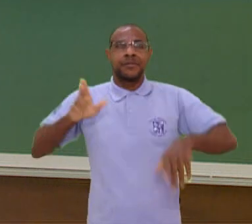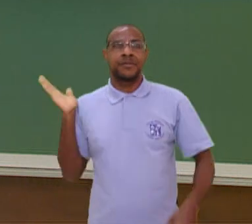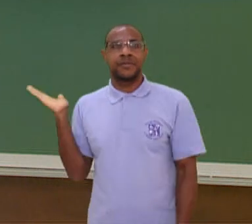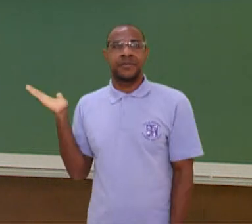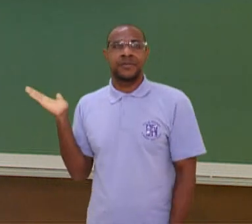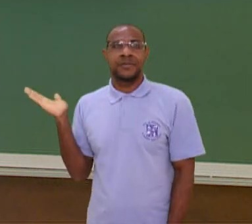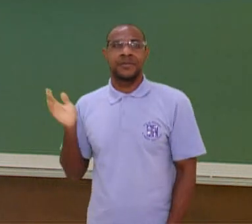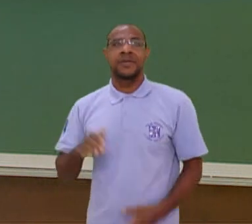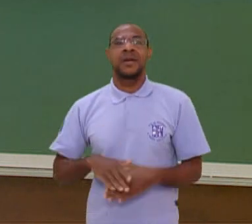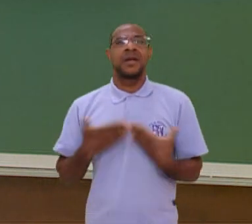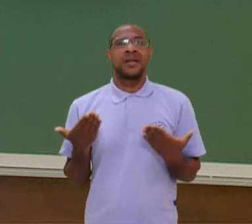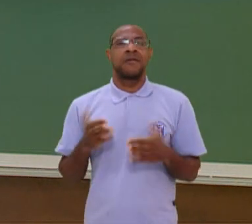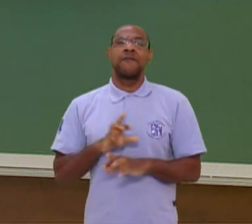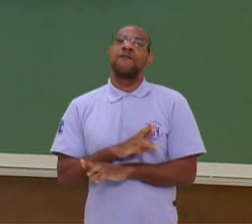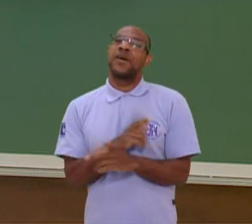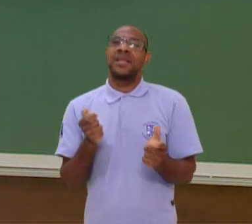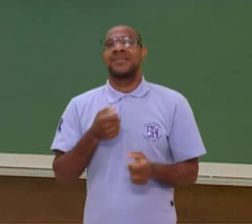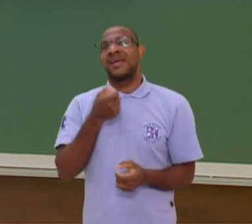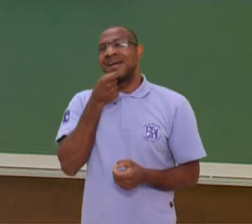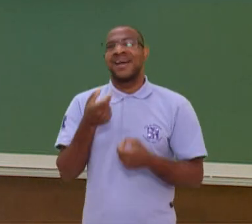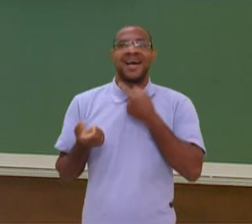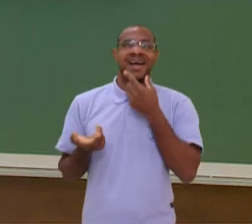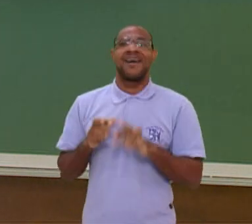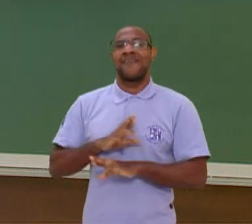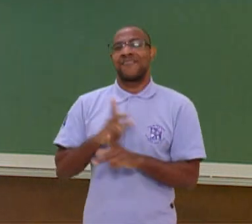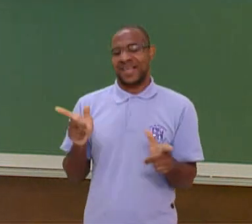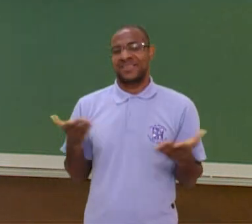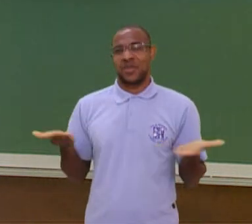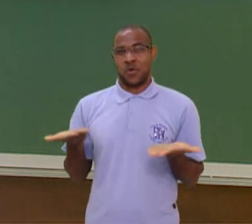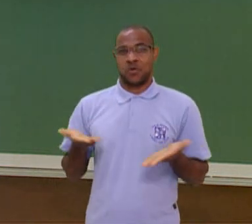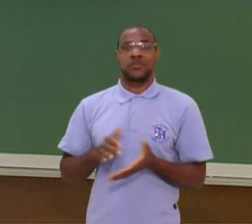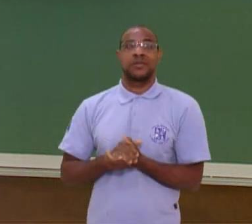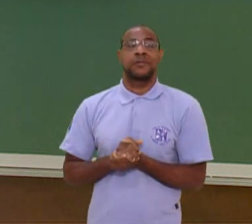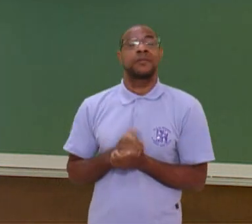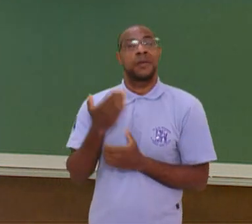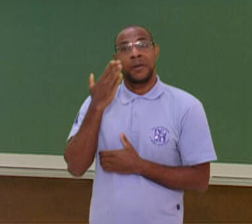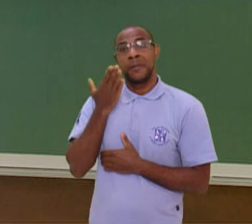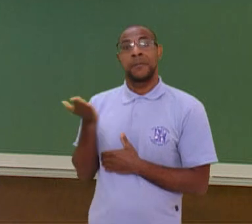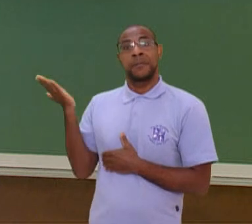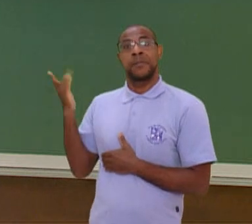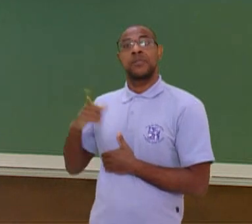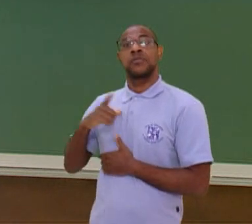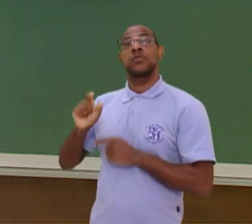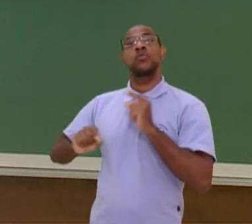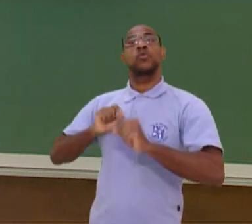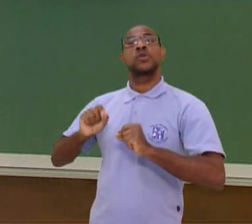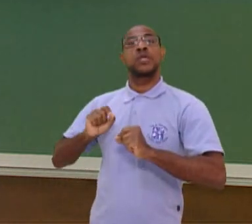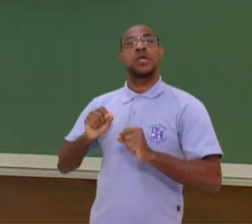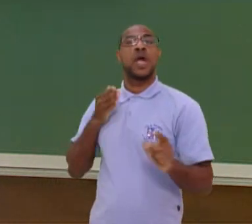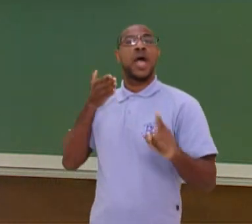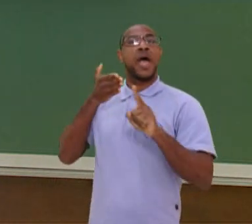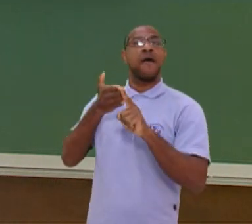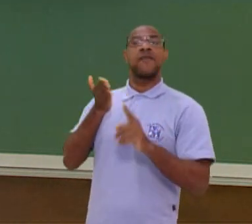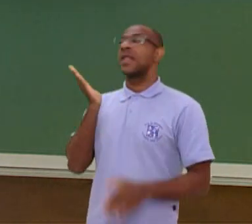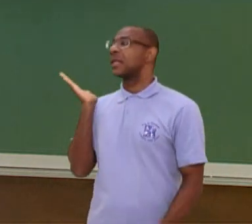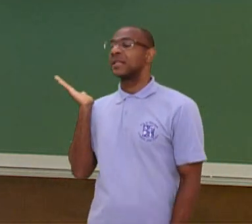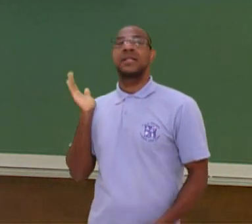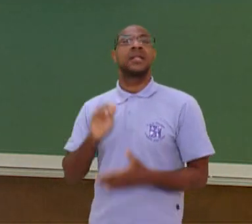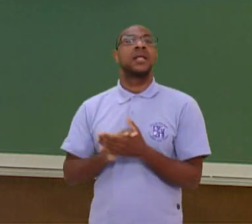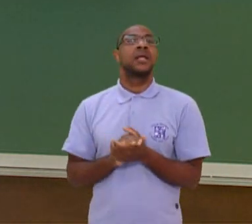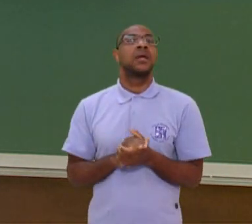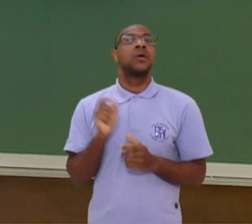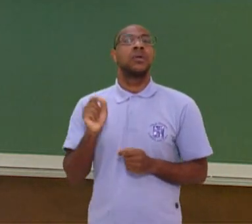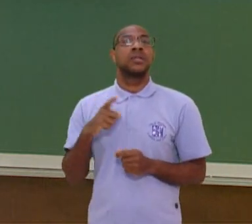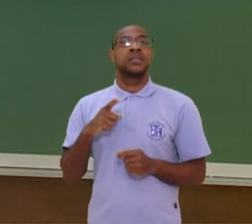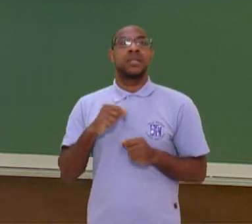comédia deles era diferente da comédia que temos atual, por exemplo. Então, assim, o que você tinha como referência? Ou você tinha uma